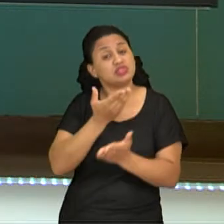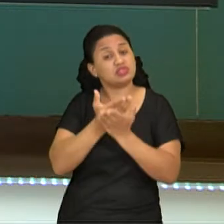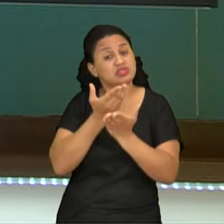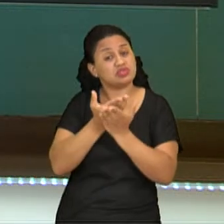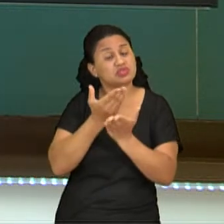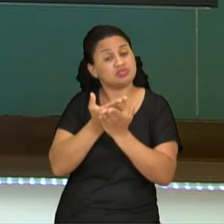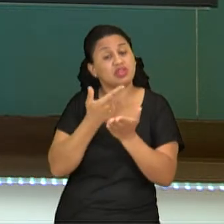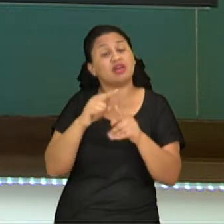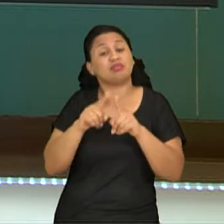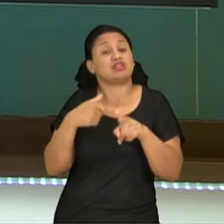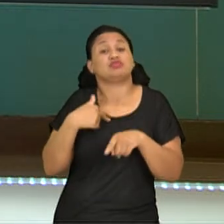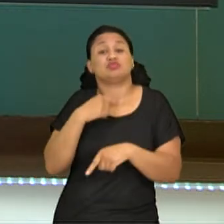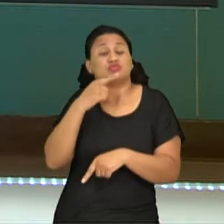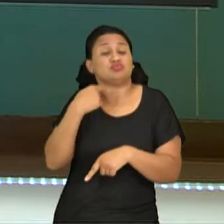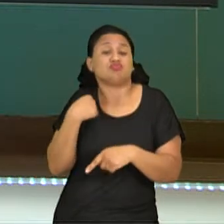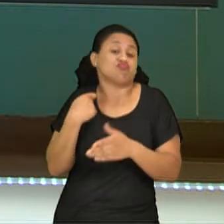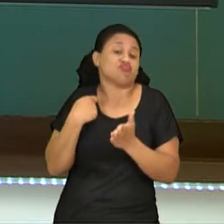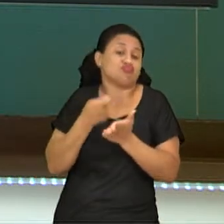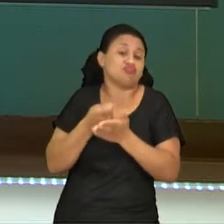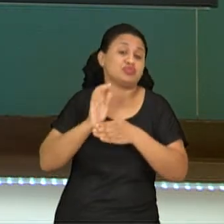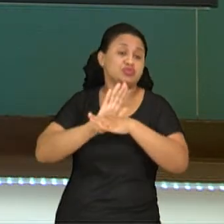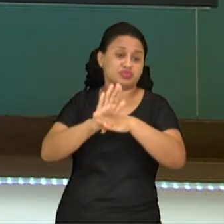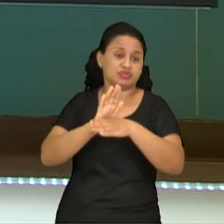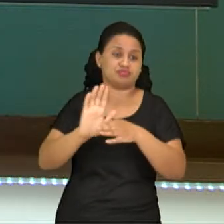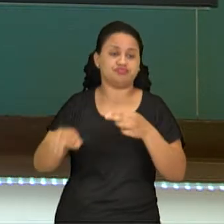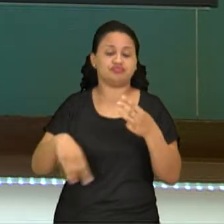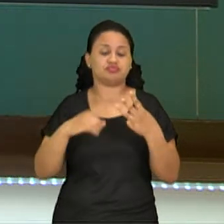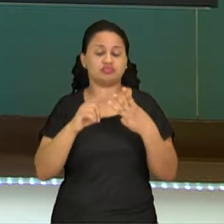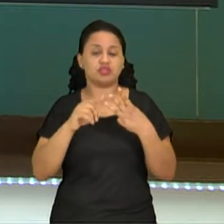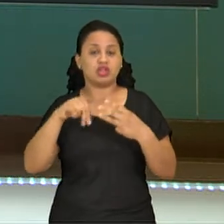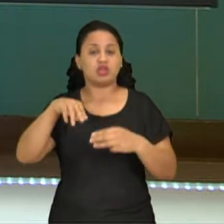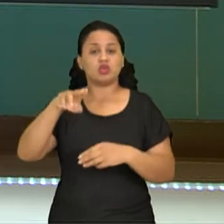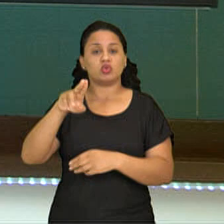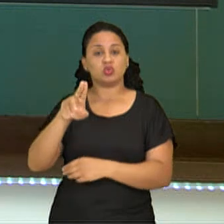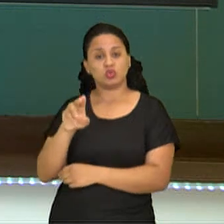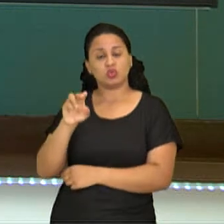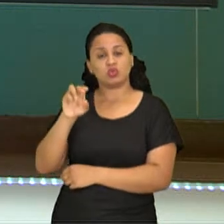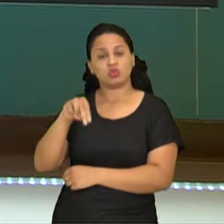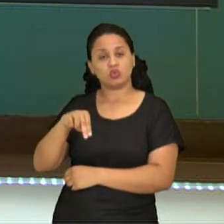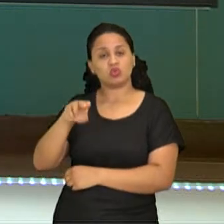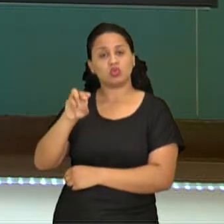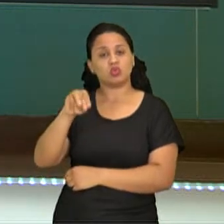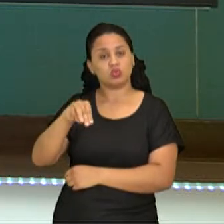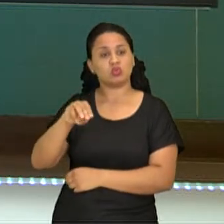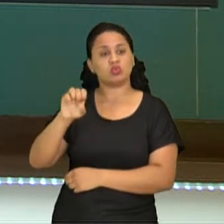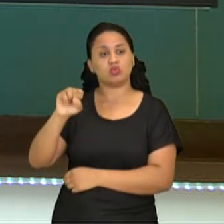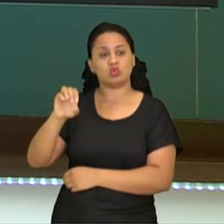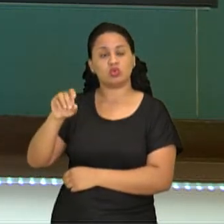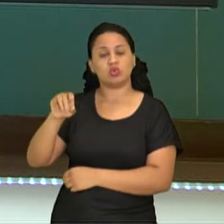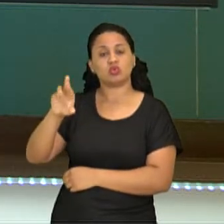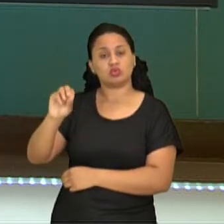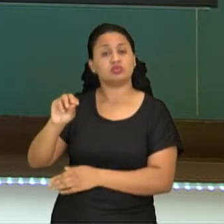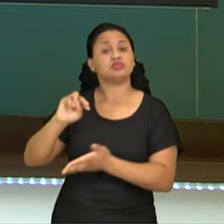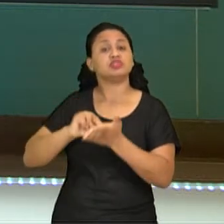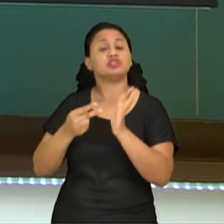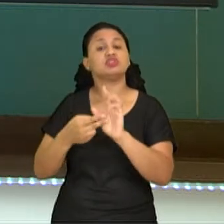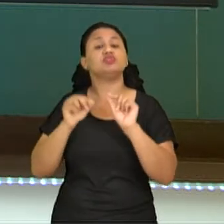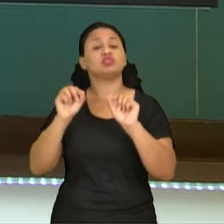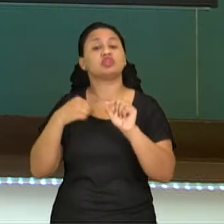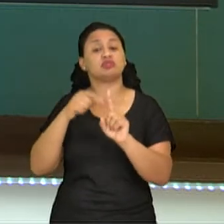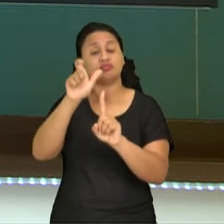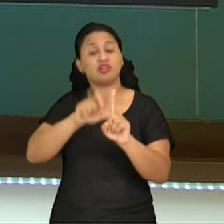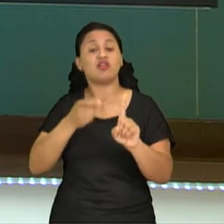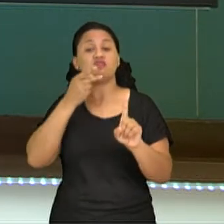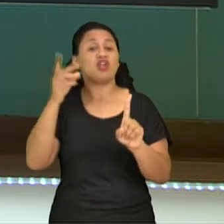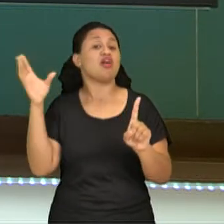não tinha condições. Num sopro, o que quer dizer essa expressão, num sopro? Quer dizer que a personagem falou de